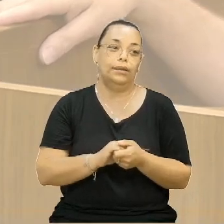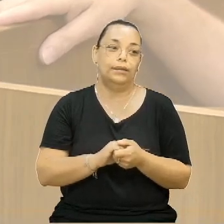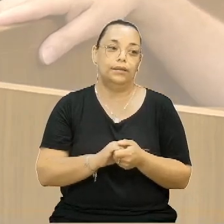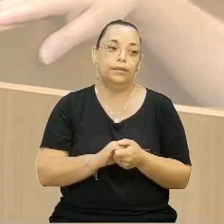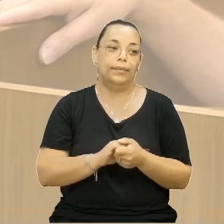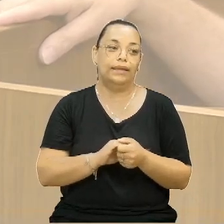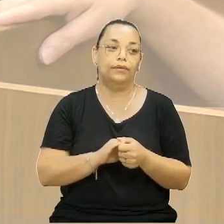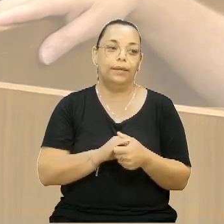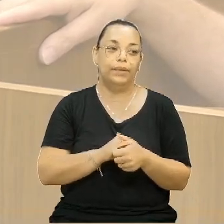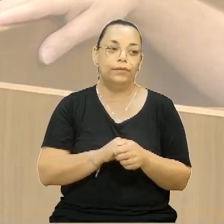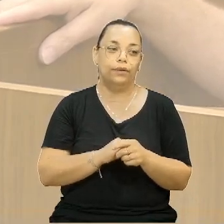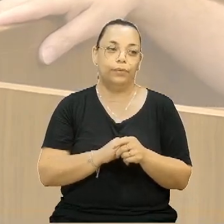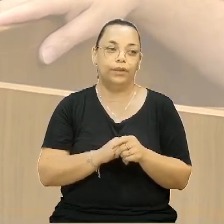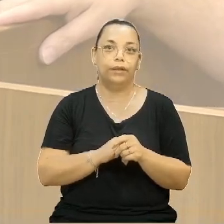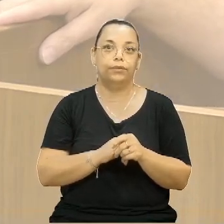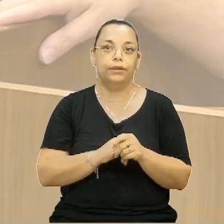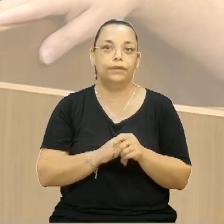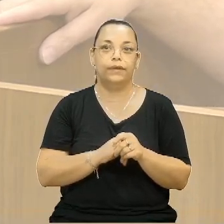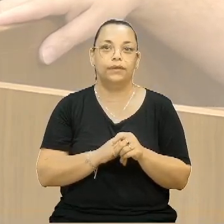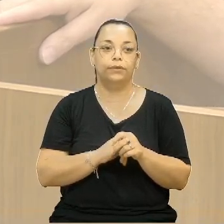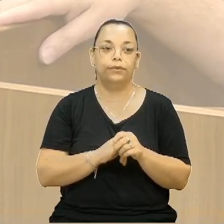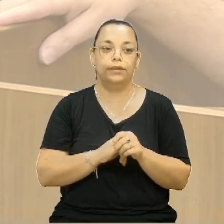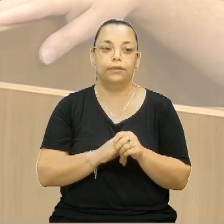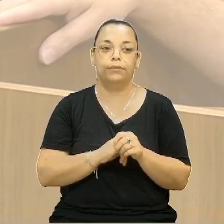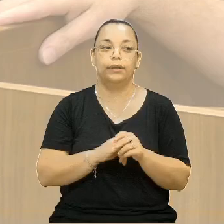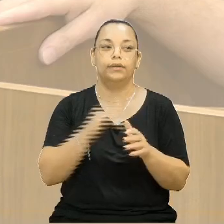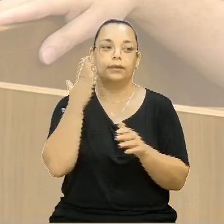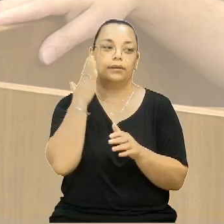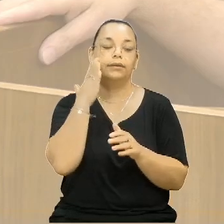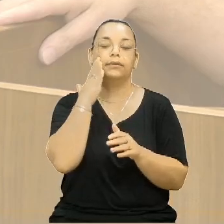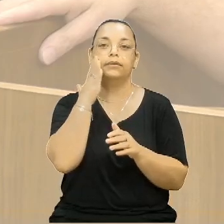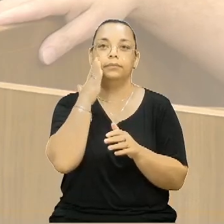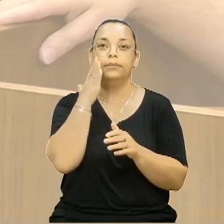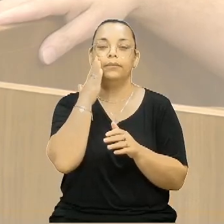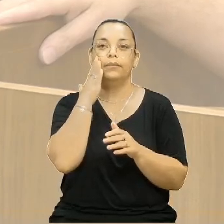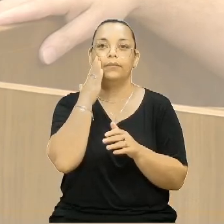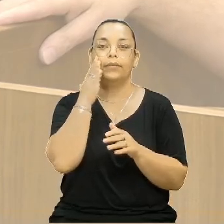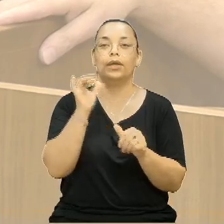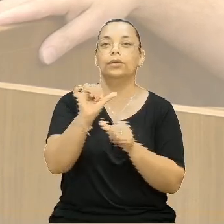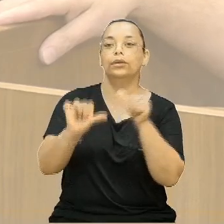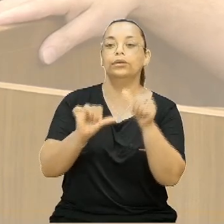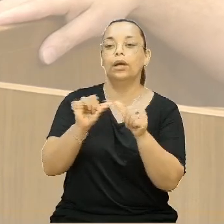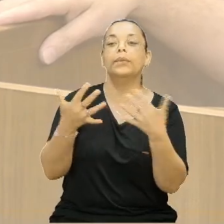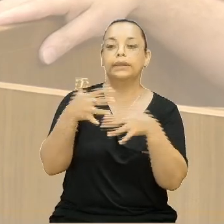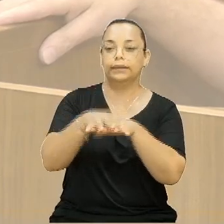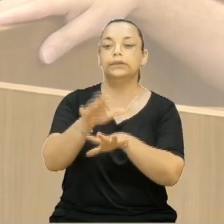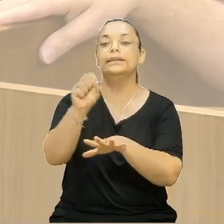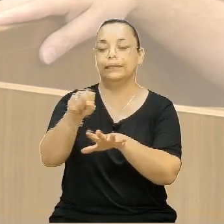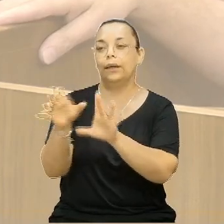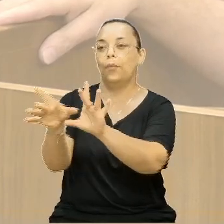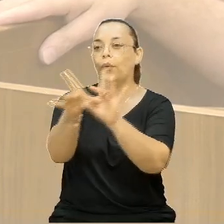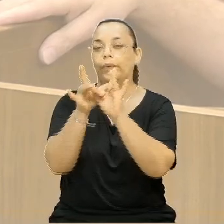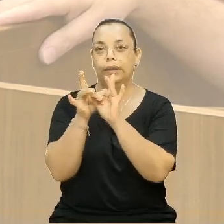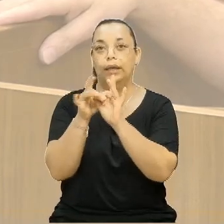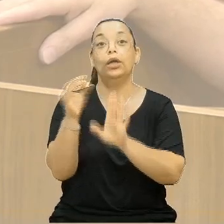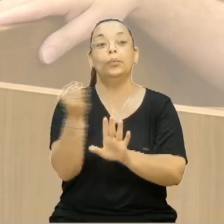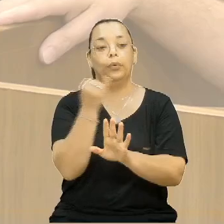favorável. E vereador D'Ambrosio, nós sabemos que a integração é importante,